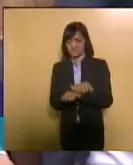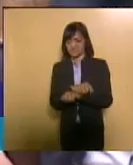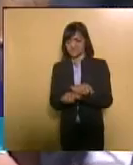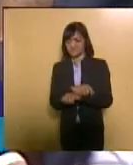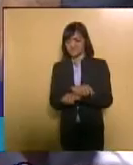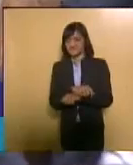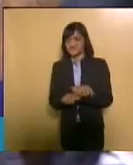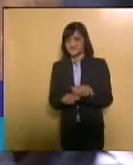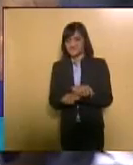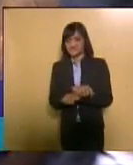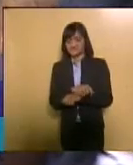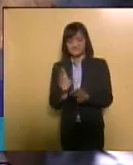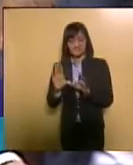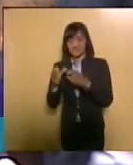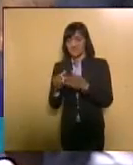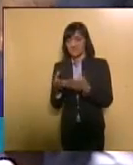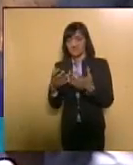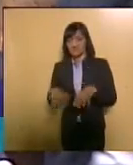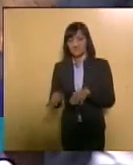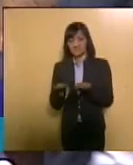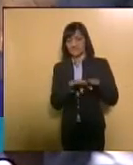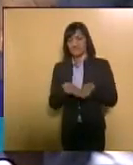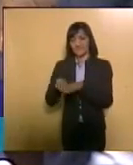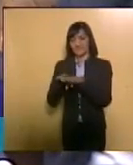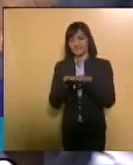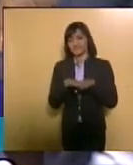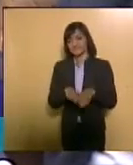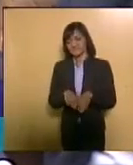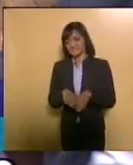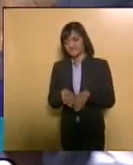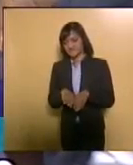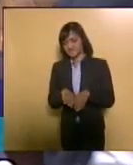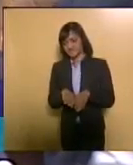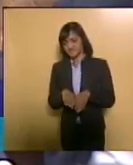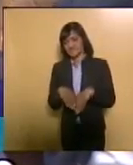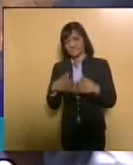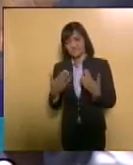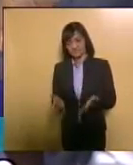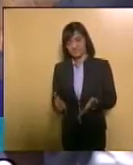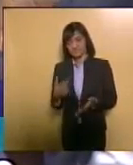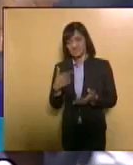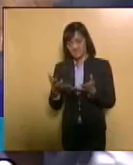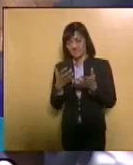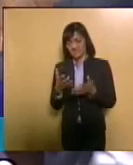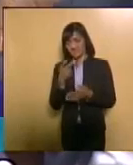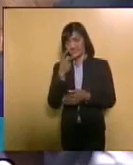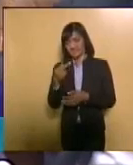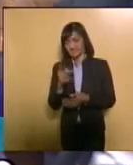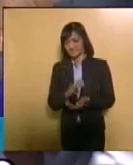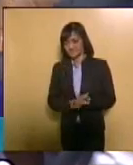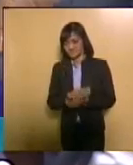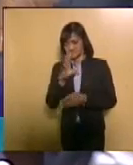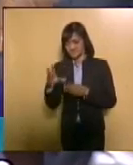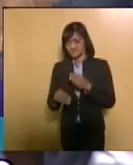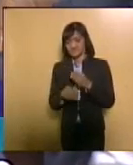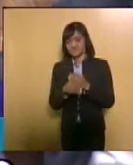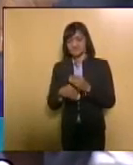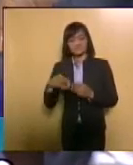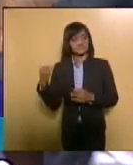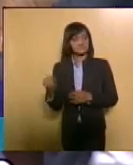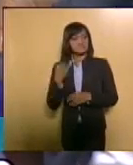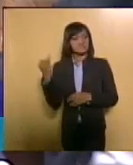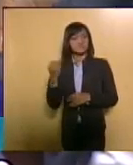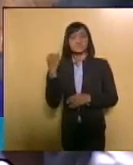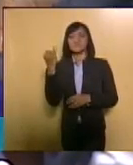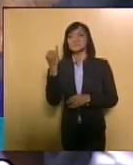por um um grupo que não quer igualdade de oportunidades e de condições Então eu só quero enfatizar endossar a importância